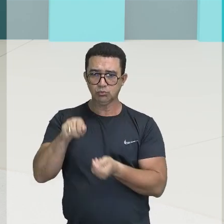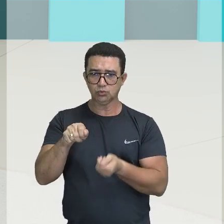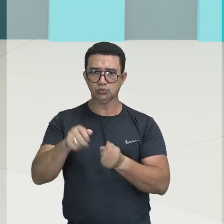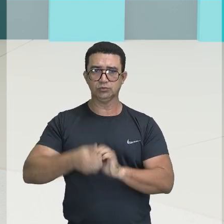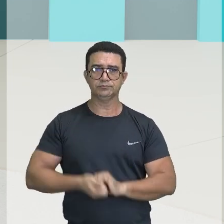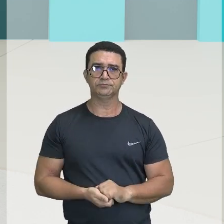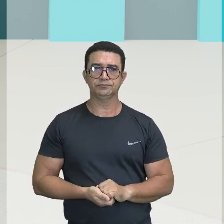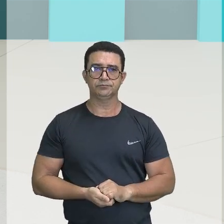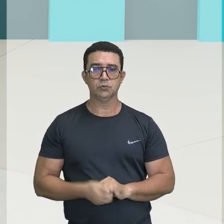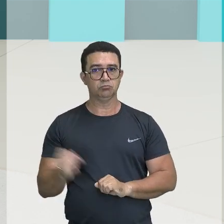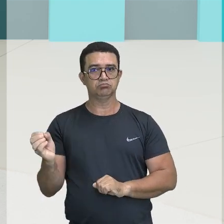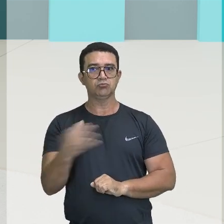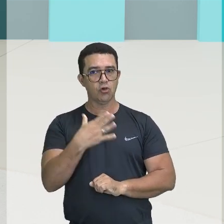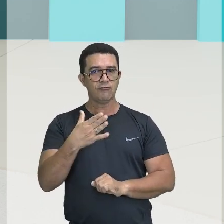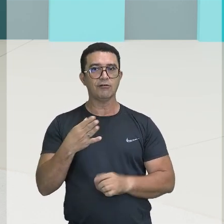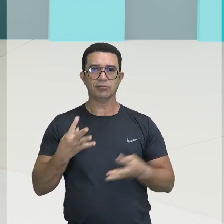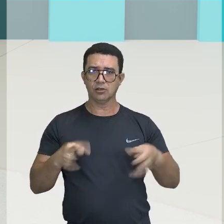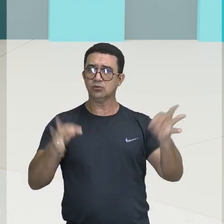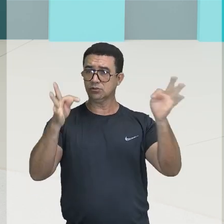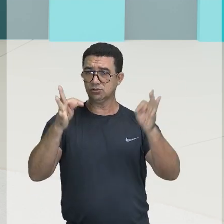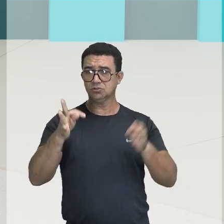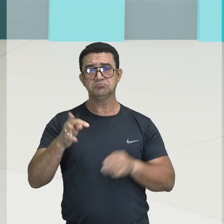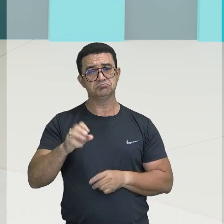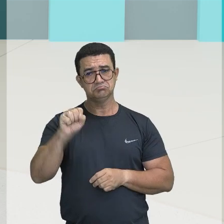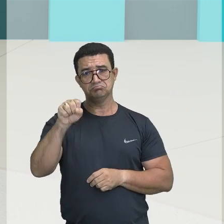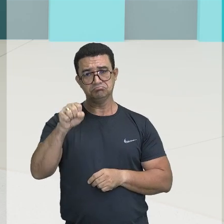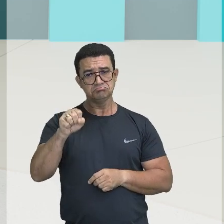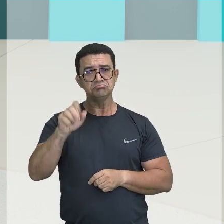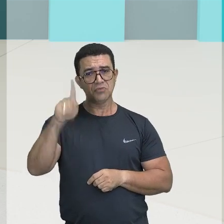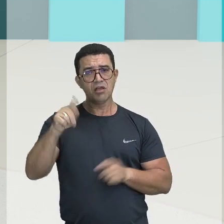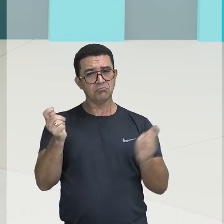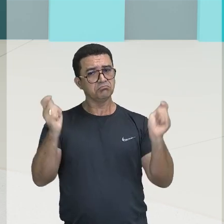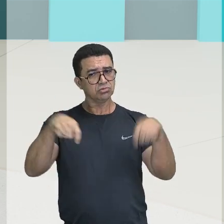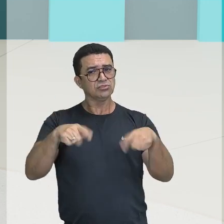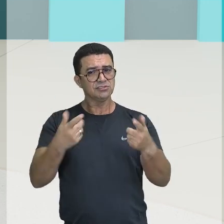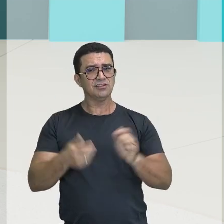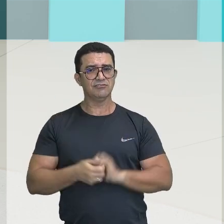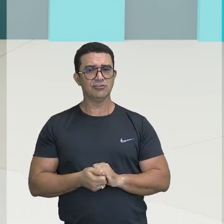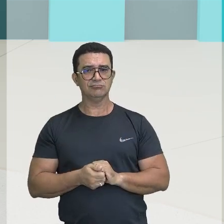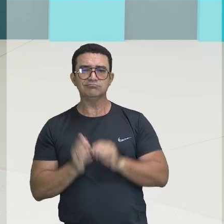com as novas tecnologias, é possível visitar,